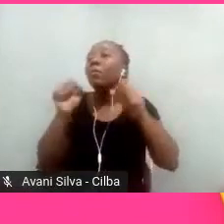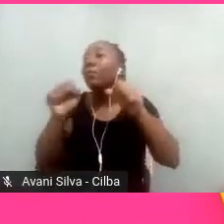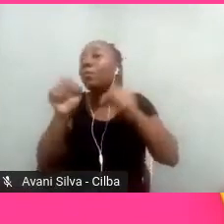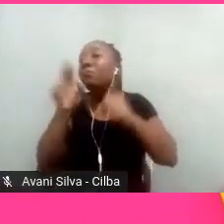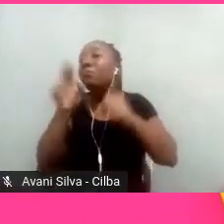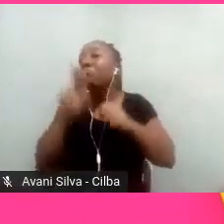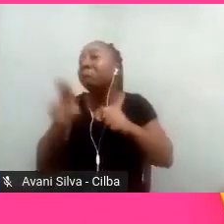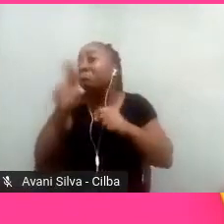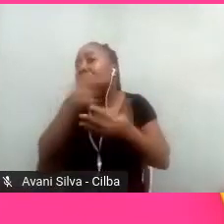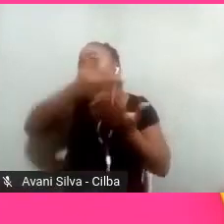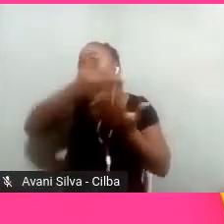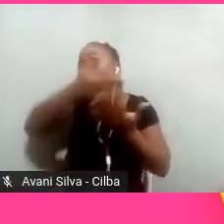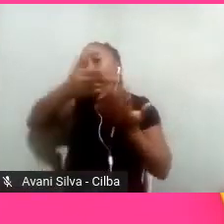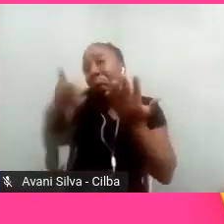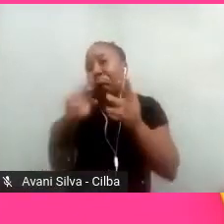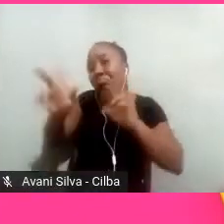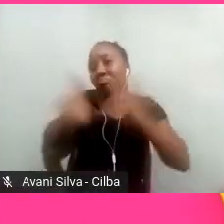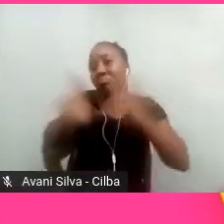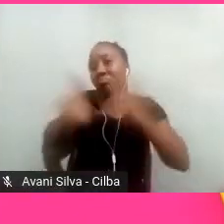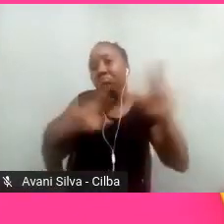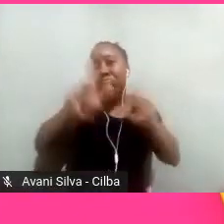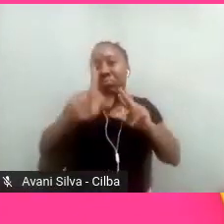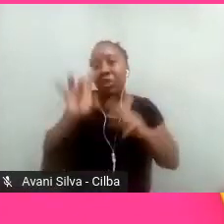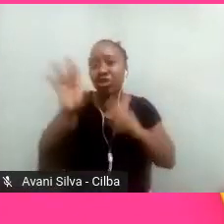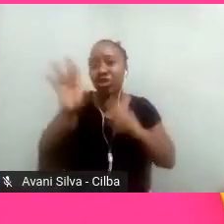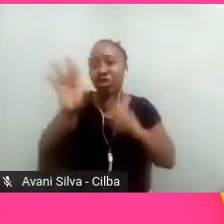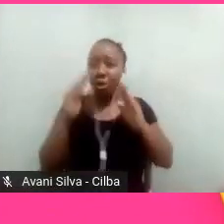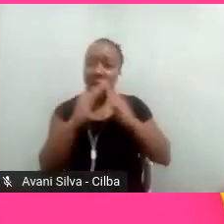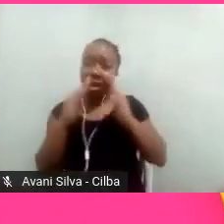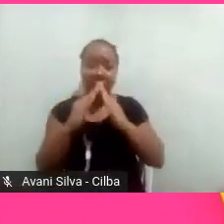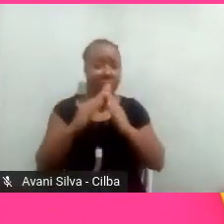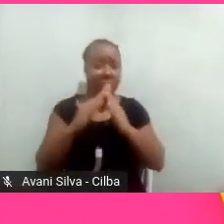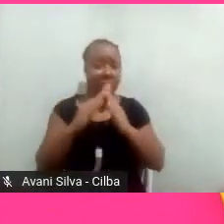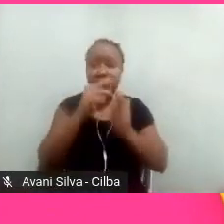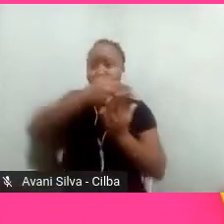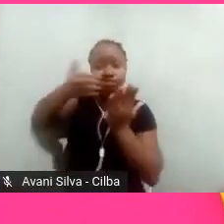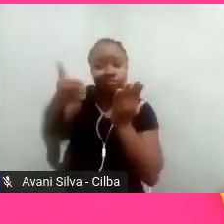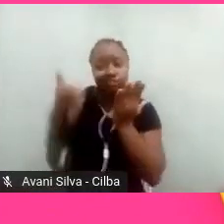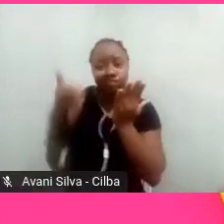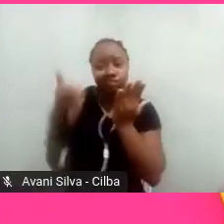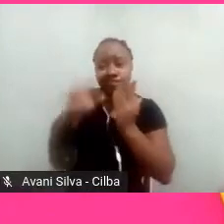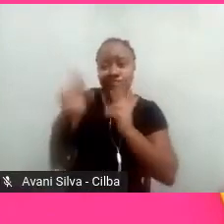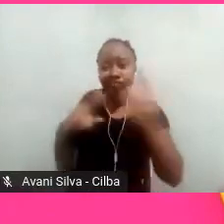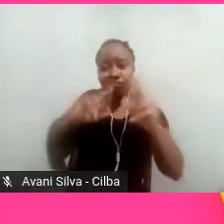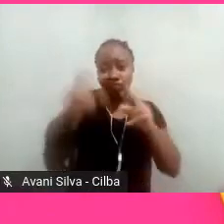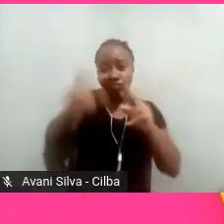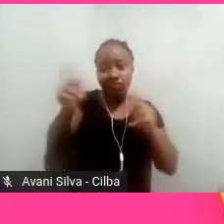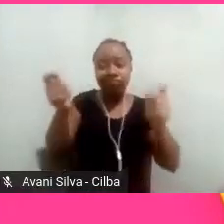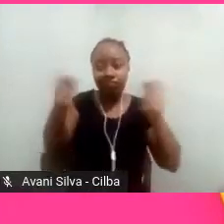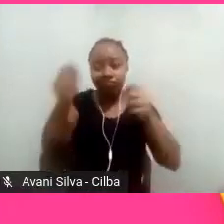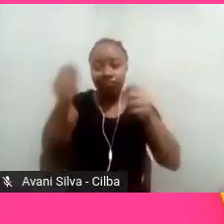muitas coisas diferentes, não só uma casa, mas várias coisas diferentes.